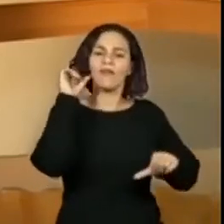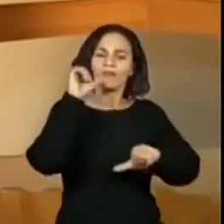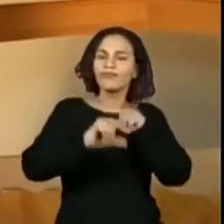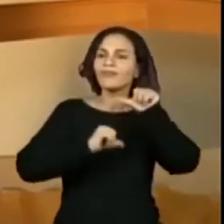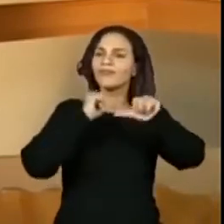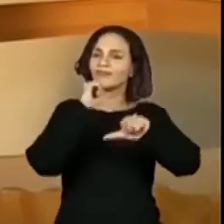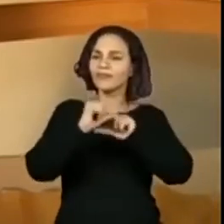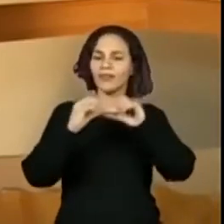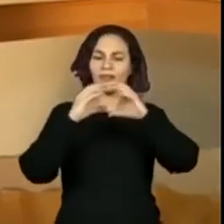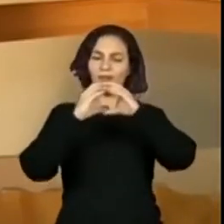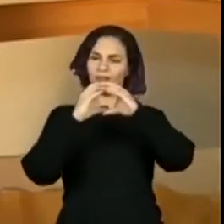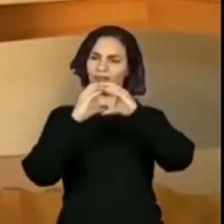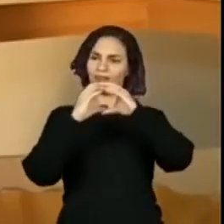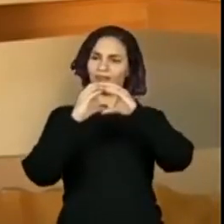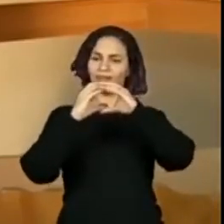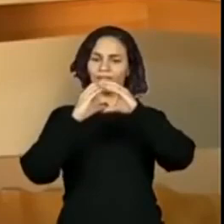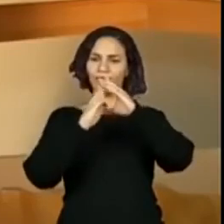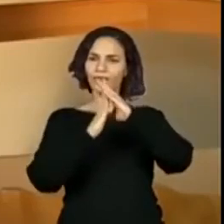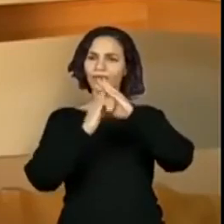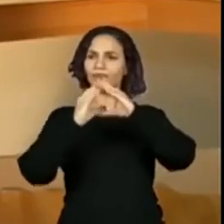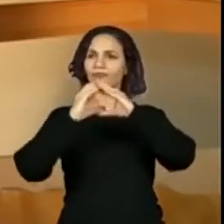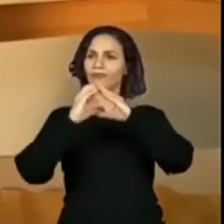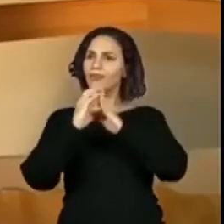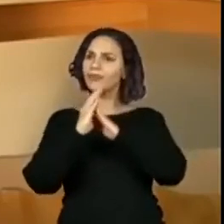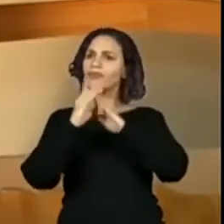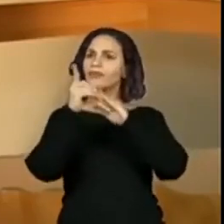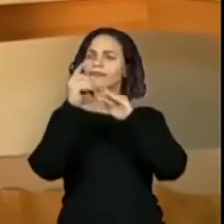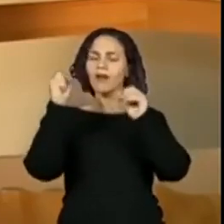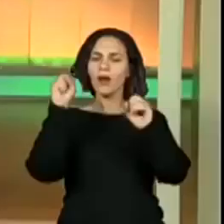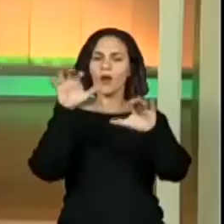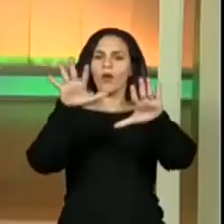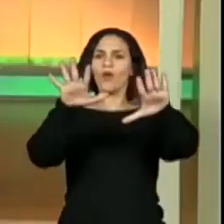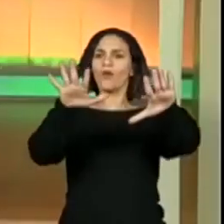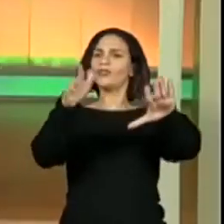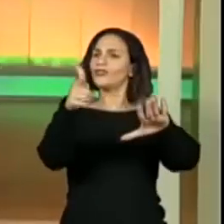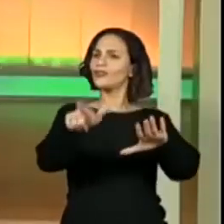sua fase de lua cheia, a tudo iluminar.